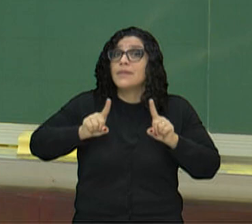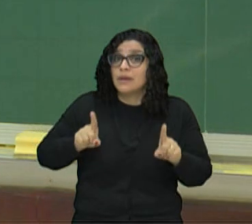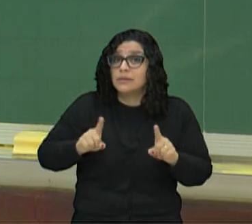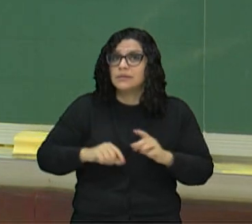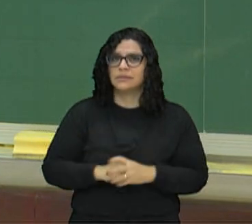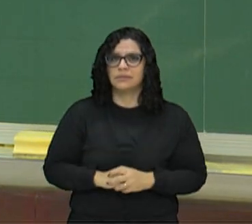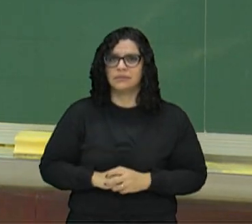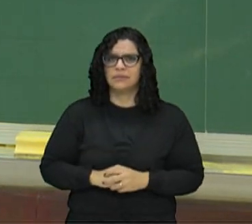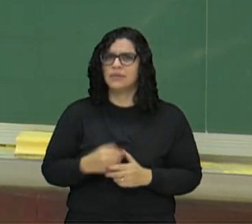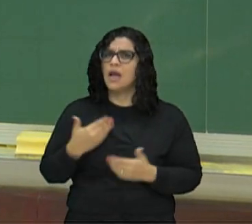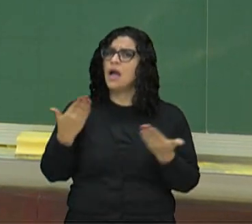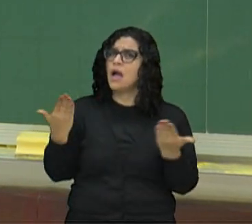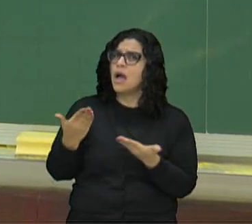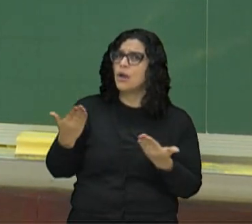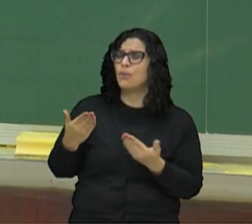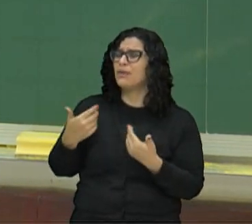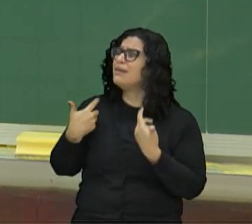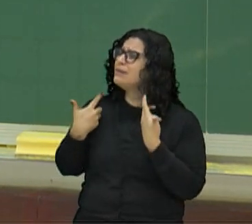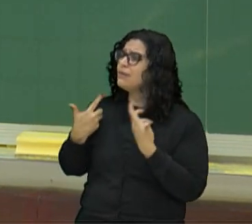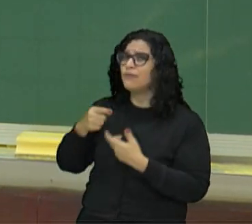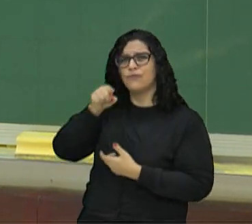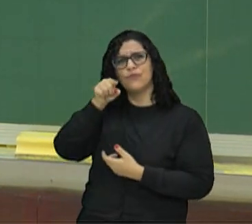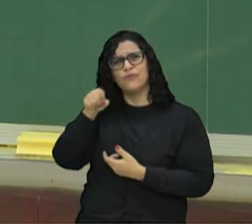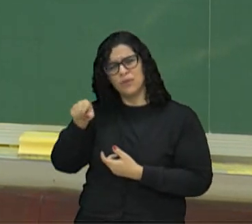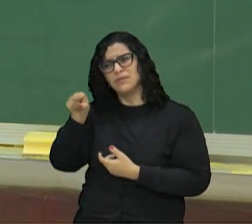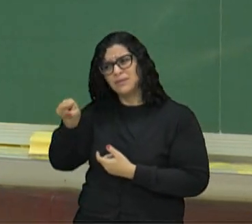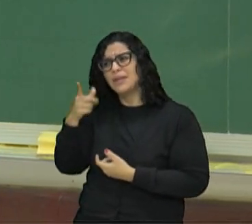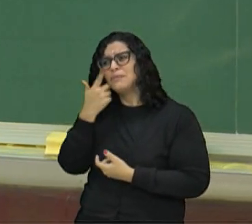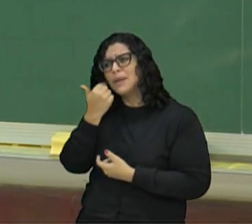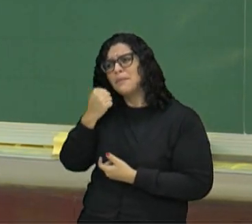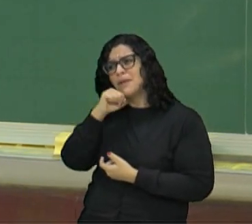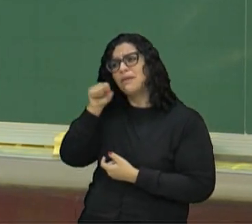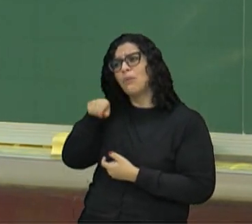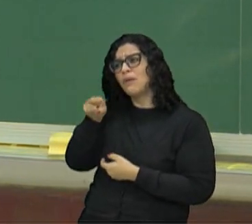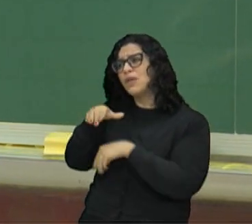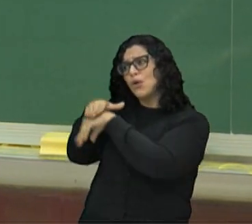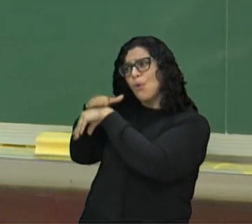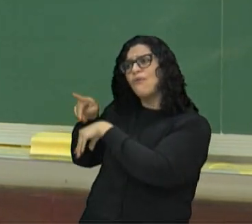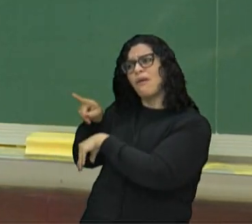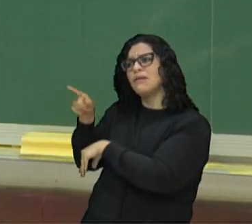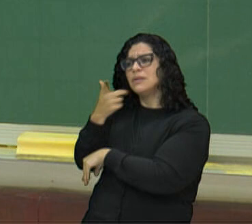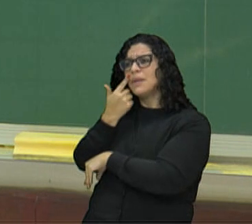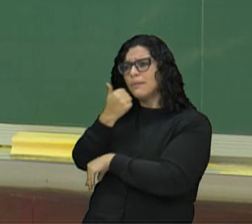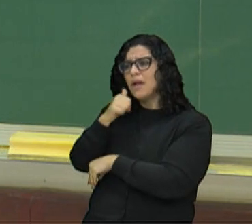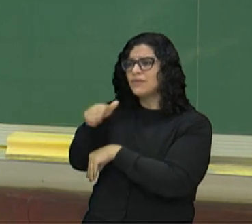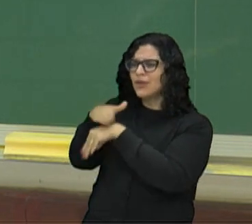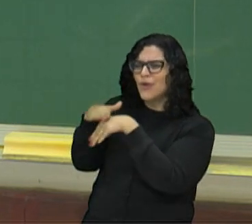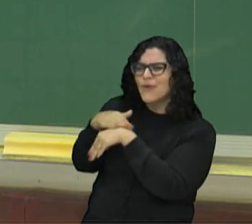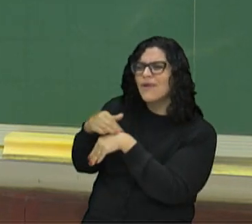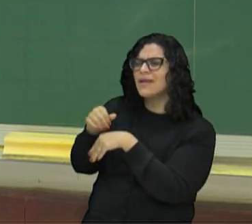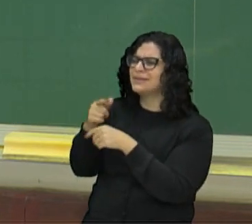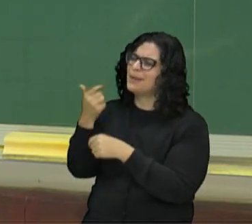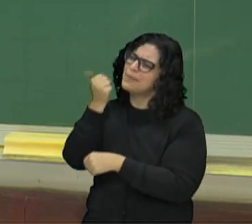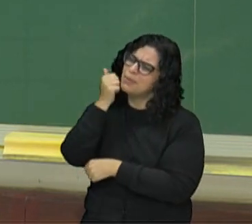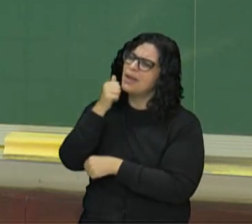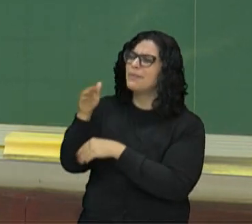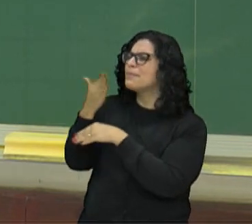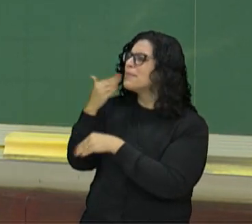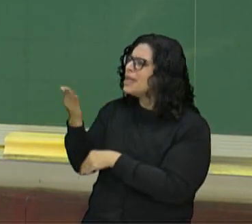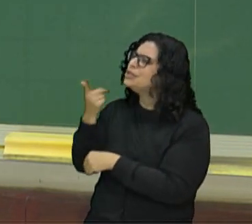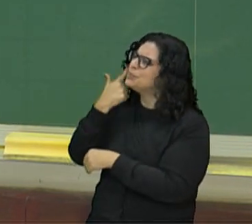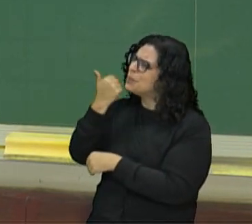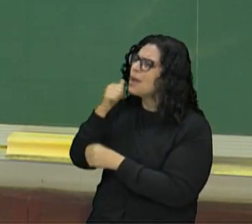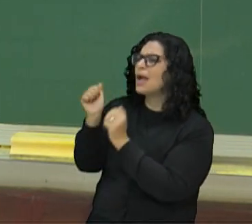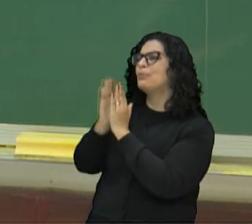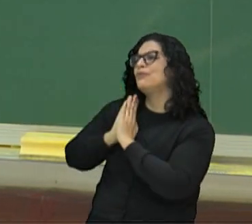Mas eu gostaria muito que você fosse falar com ele. Sabe quando você fala, mãe, fala com ele para